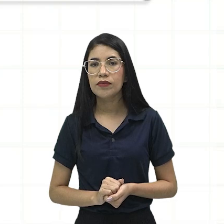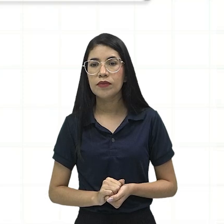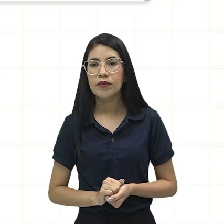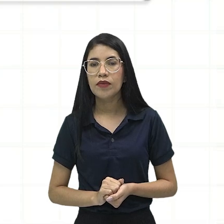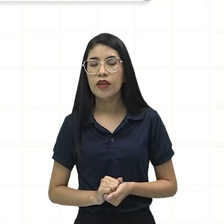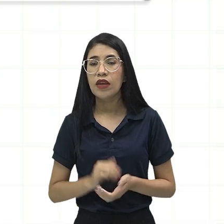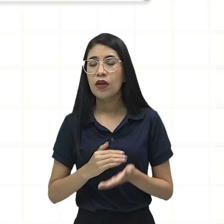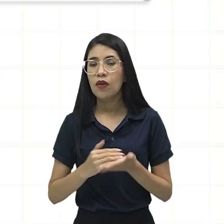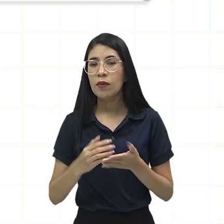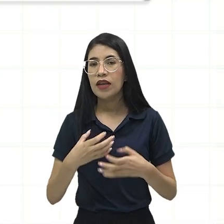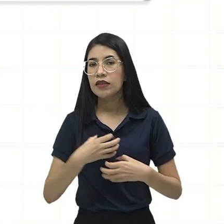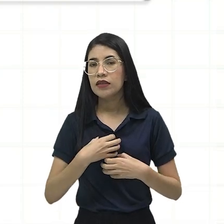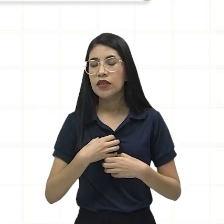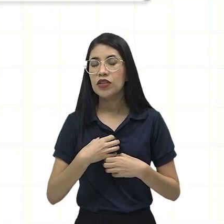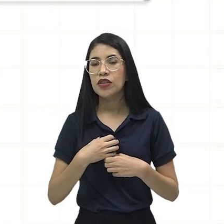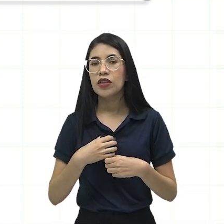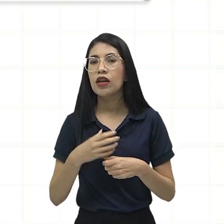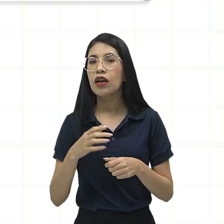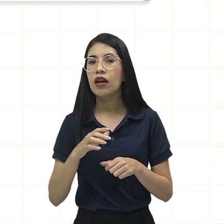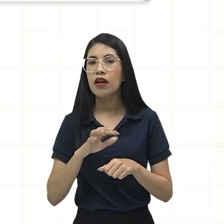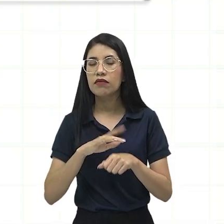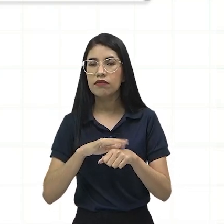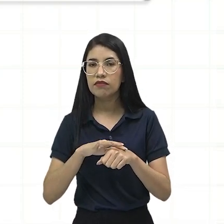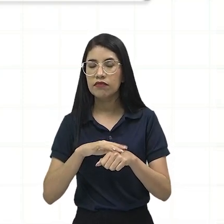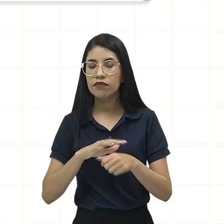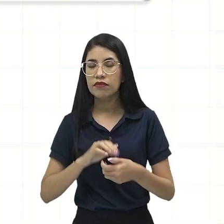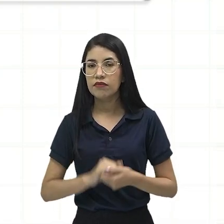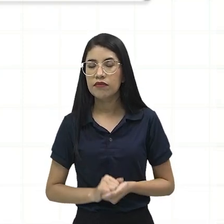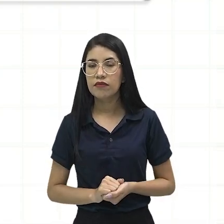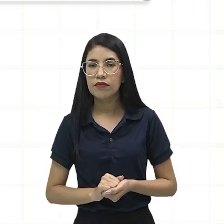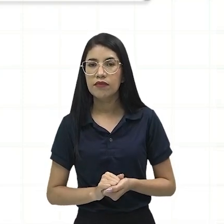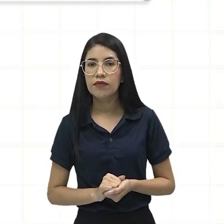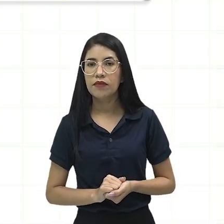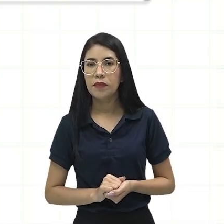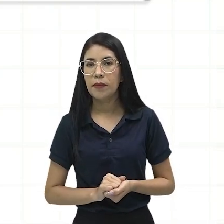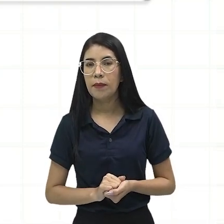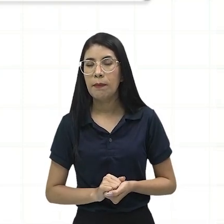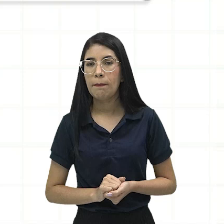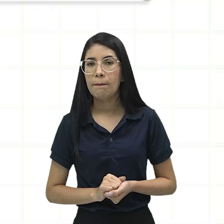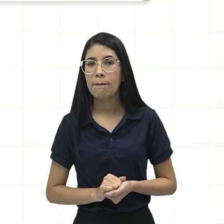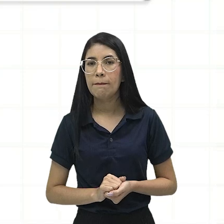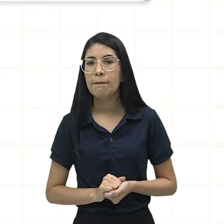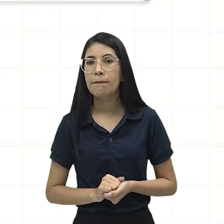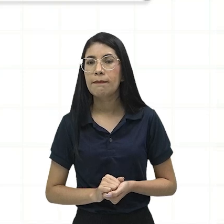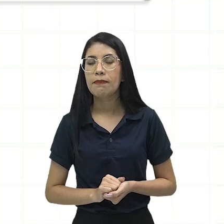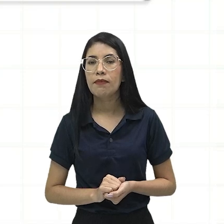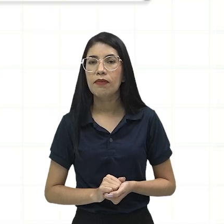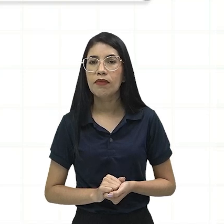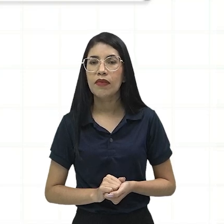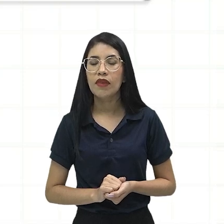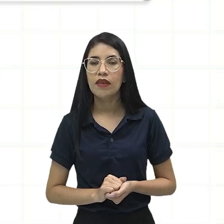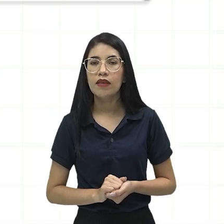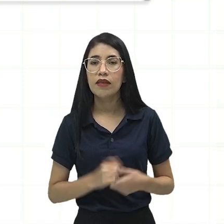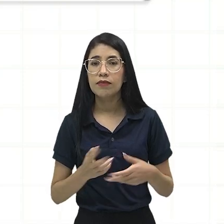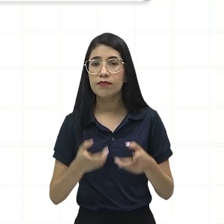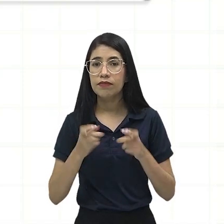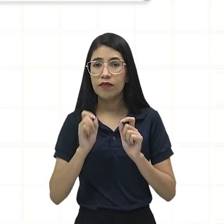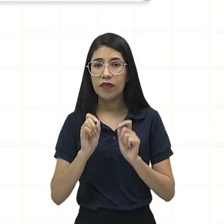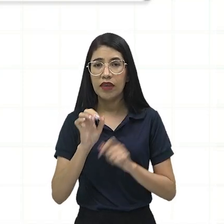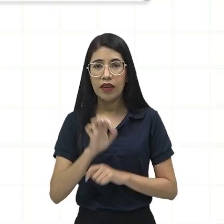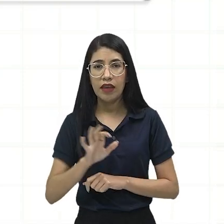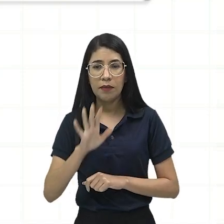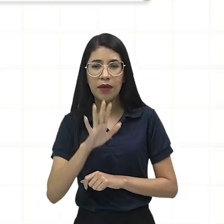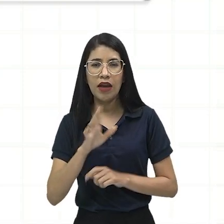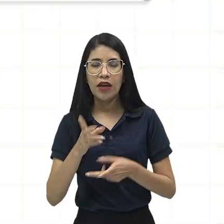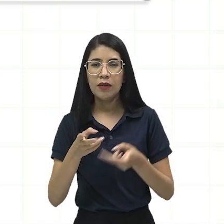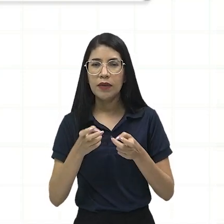os sintomas da gonorreia, né, a nossa segunda IST aí da nossa aula de hoje. Então, observem esse